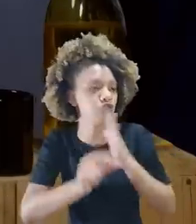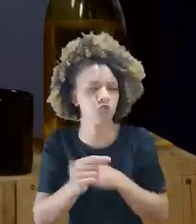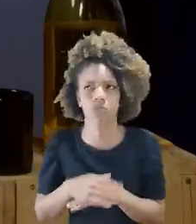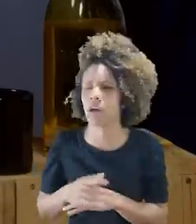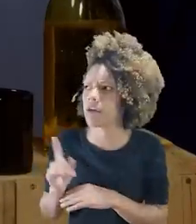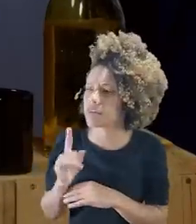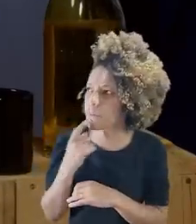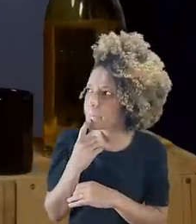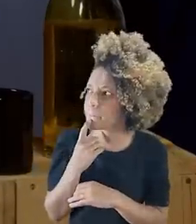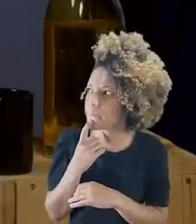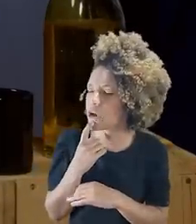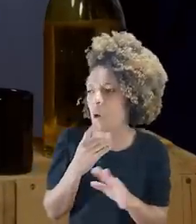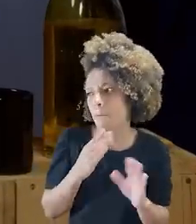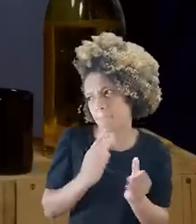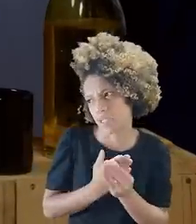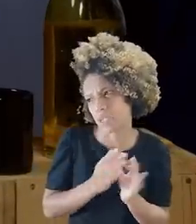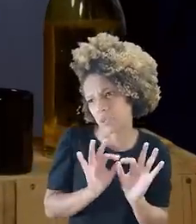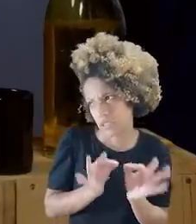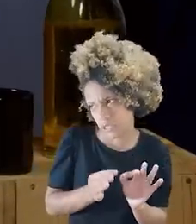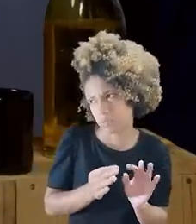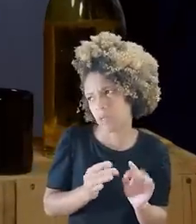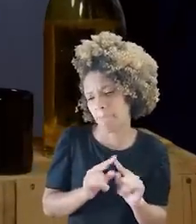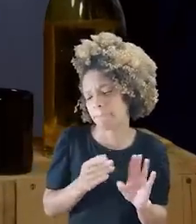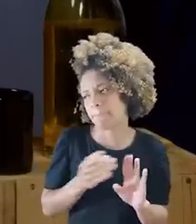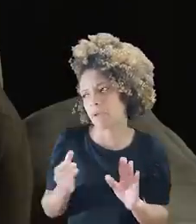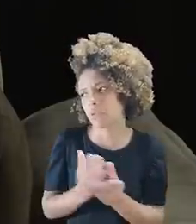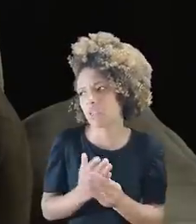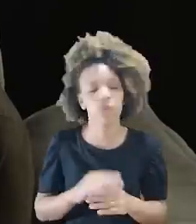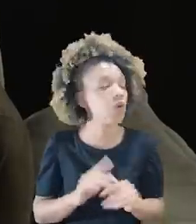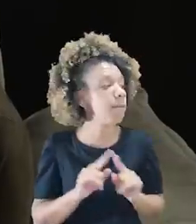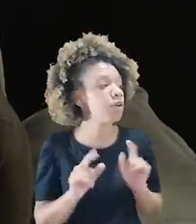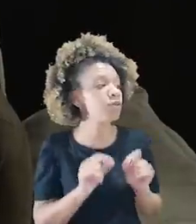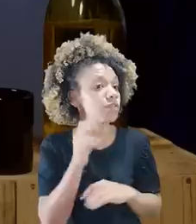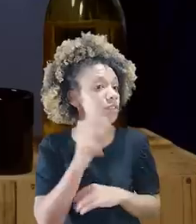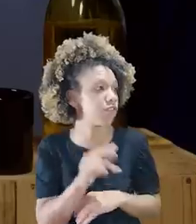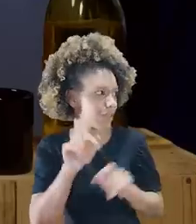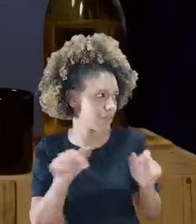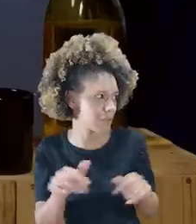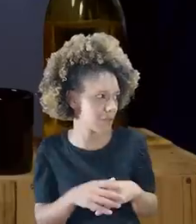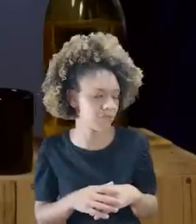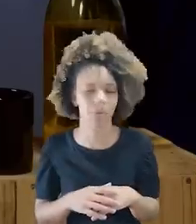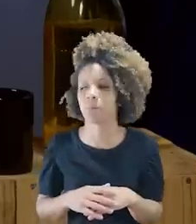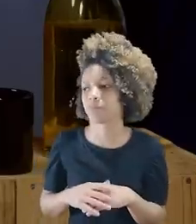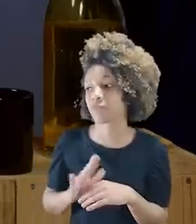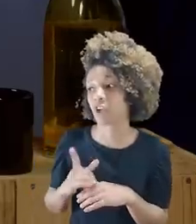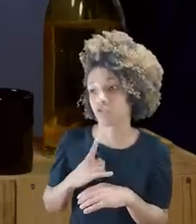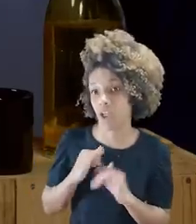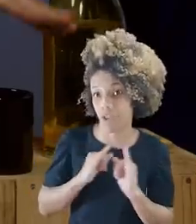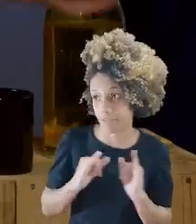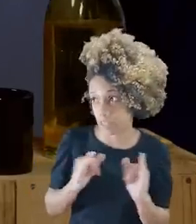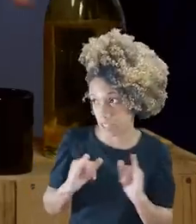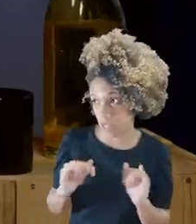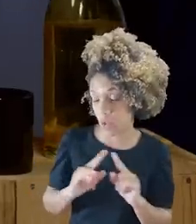foi foi foi um processo curto mas foi processo assim e o que que você ouviu das pessoas foi eu já tava avisando todo